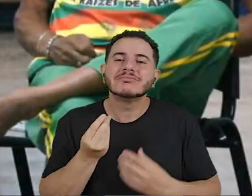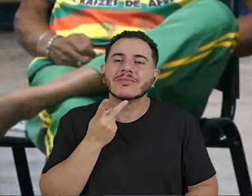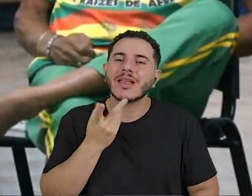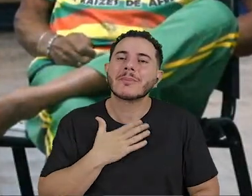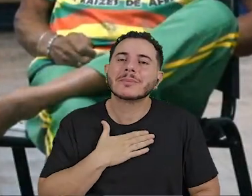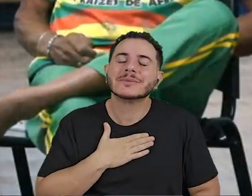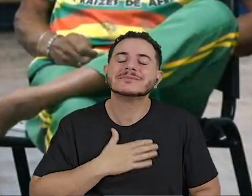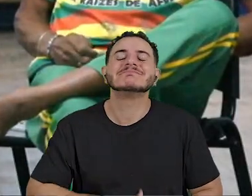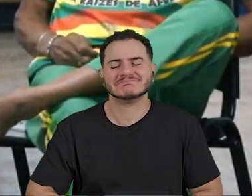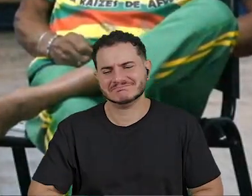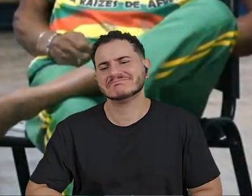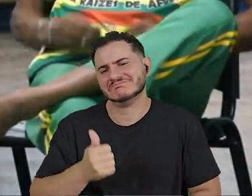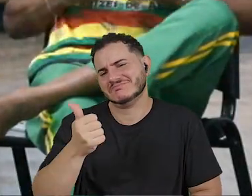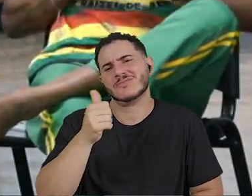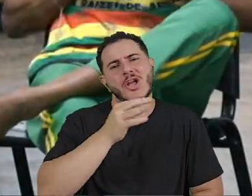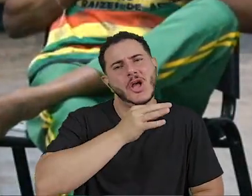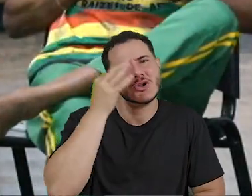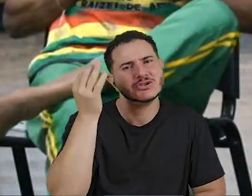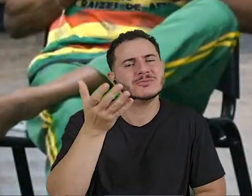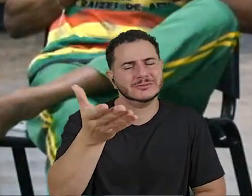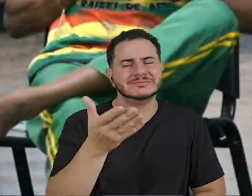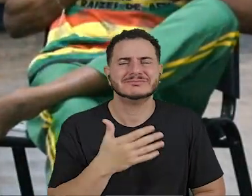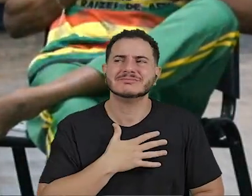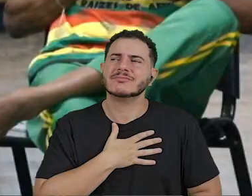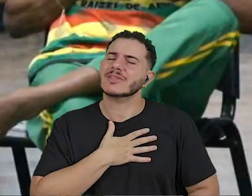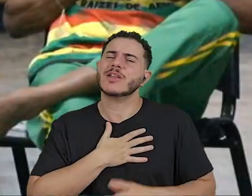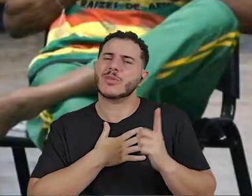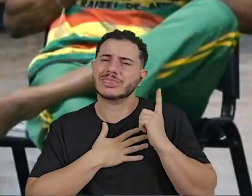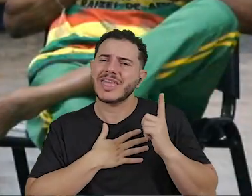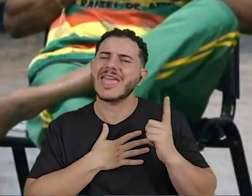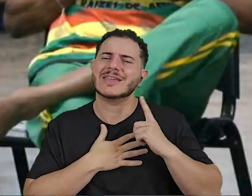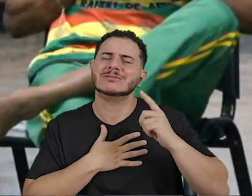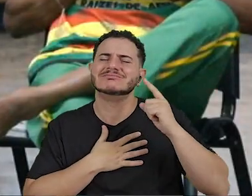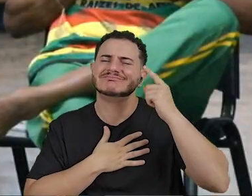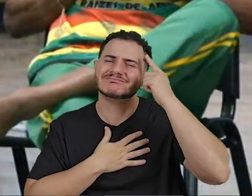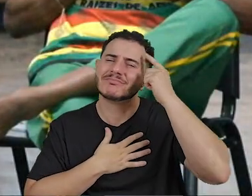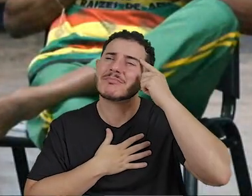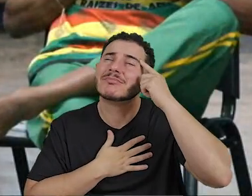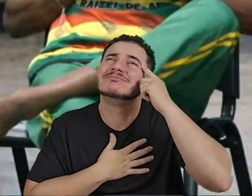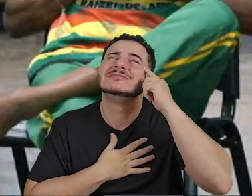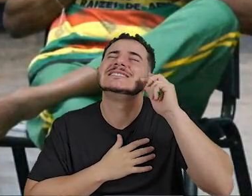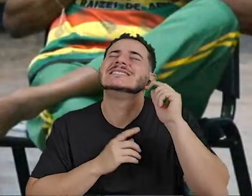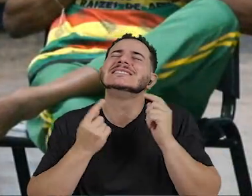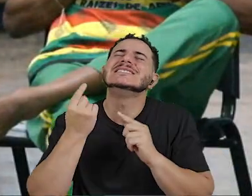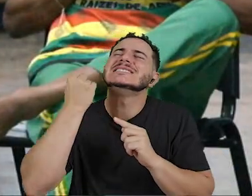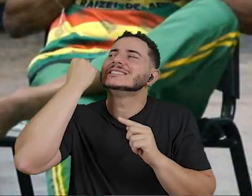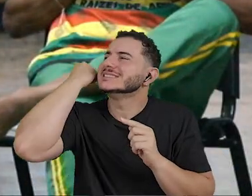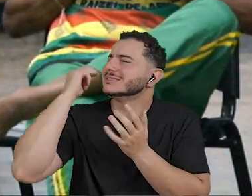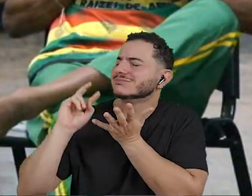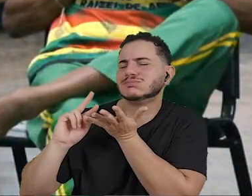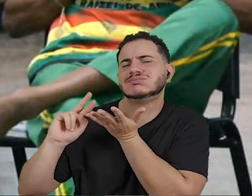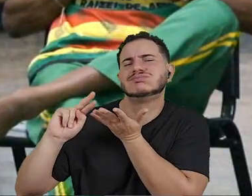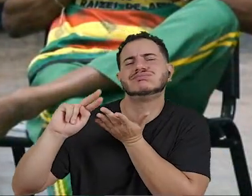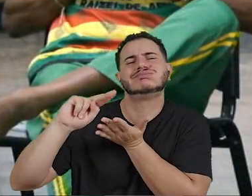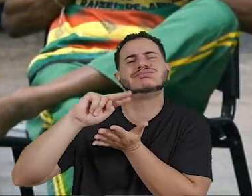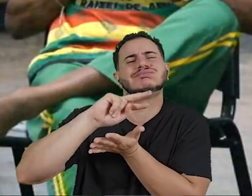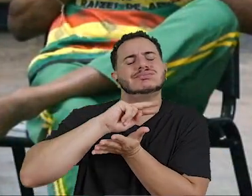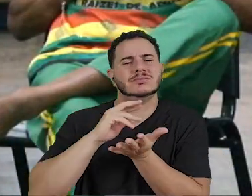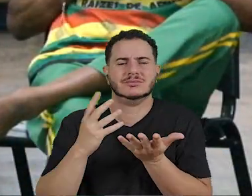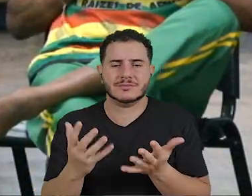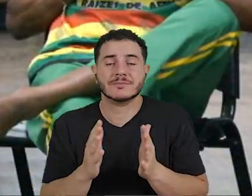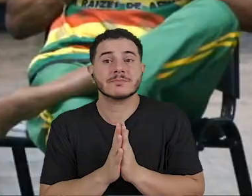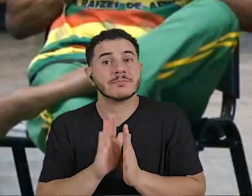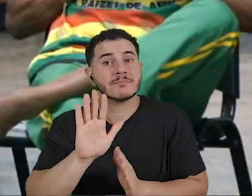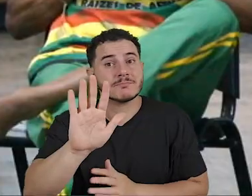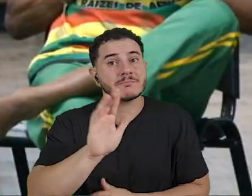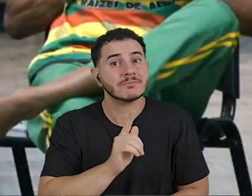Boa. Eu tenho várias memórias do que eu posso dizer assim, que são importantes. Mas tem